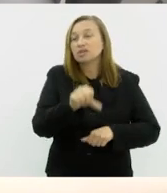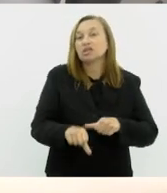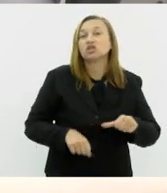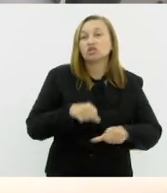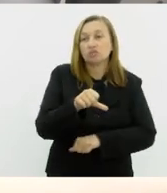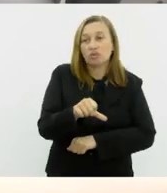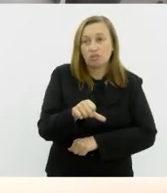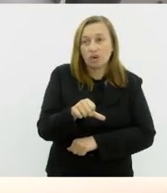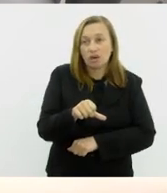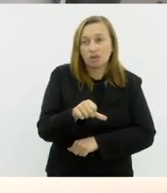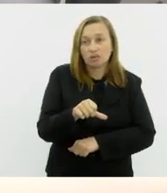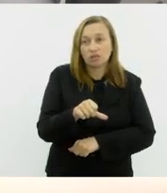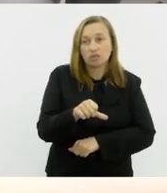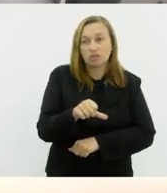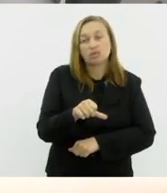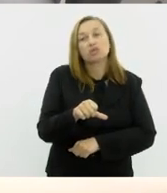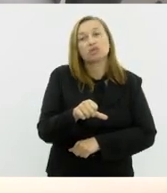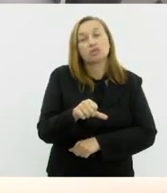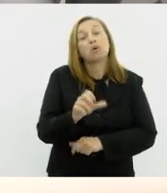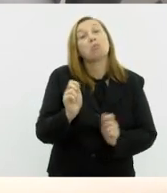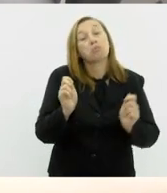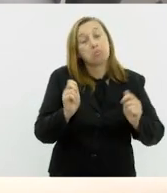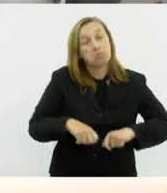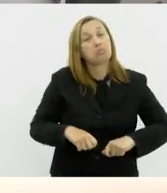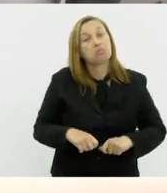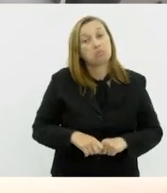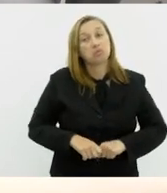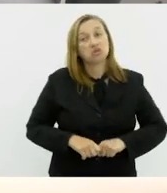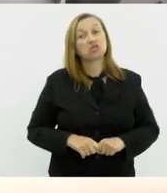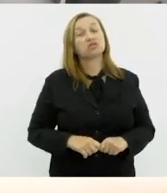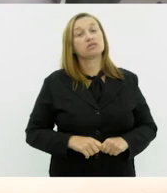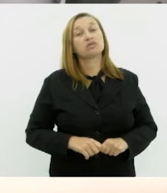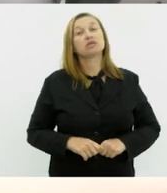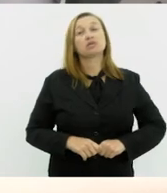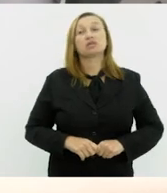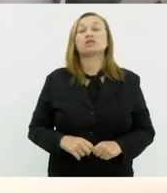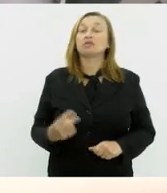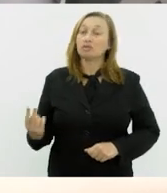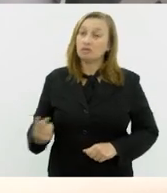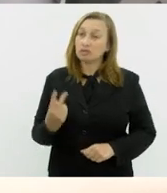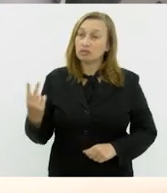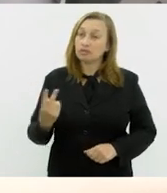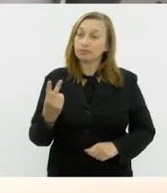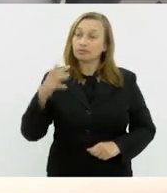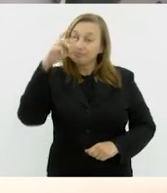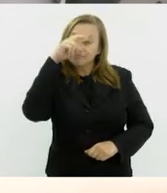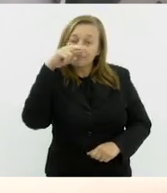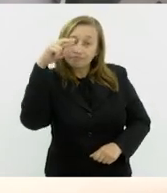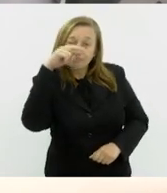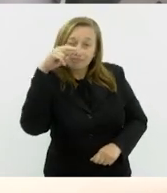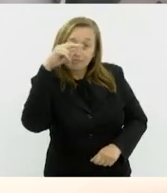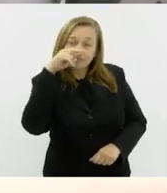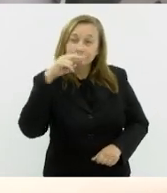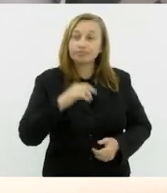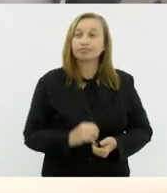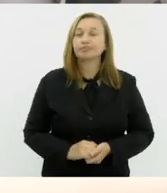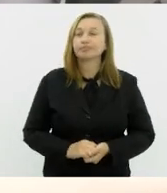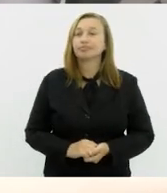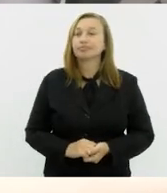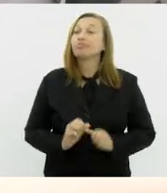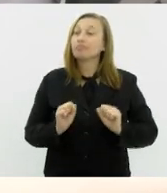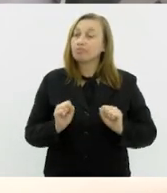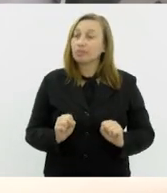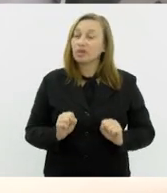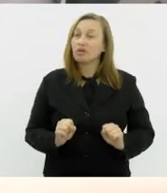isso num instrumento que seja o possível, seja viável, seja fiscalizável e que a gente